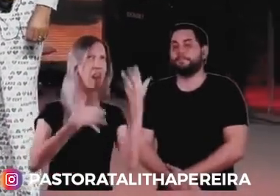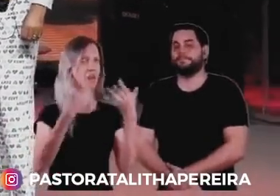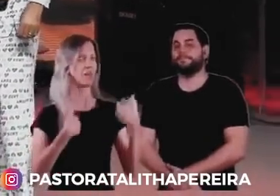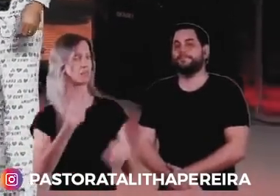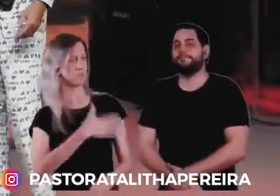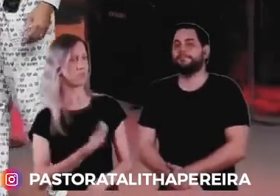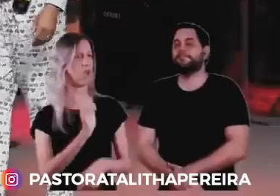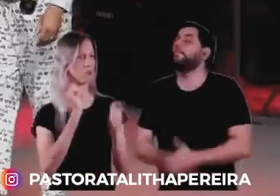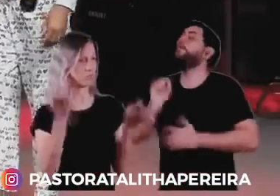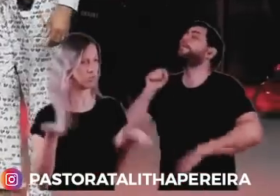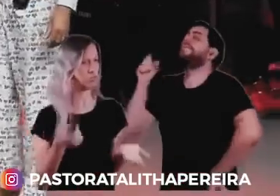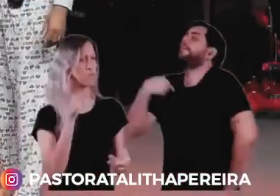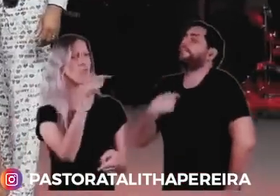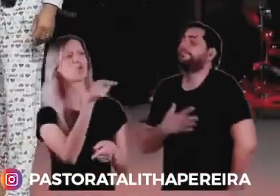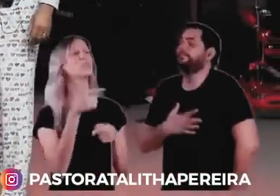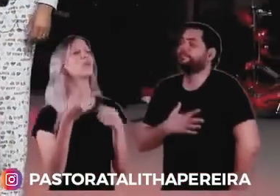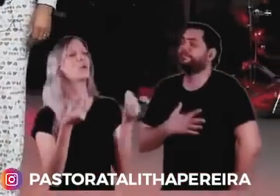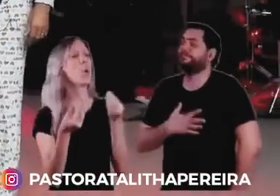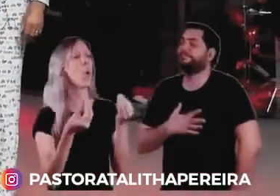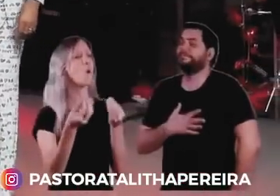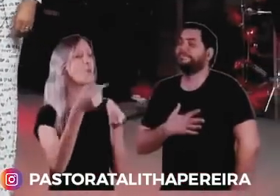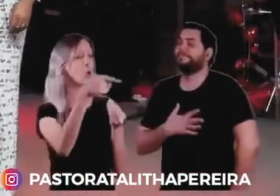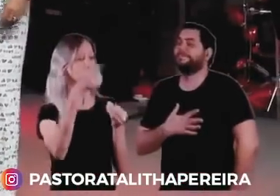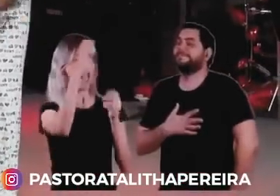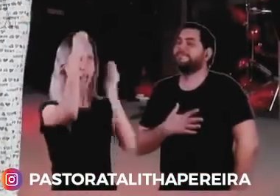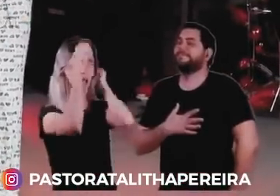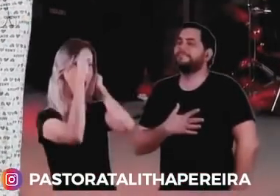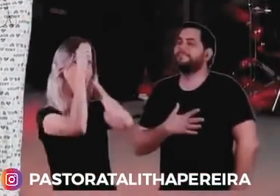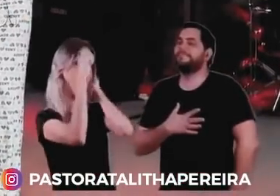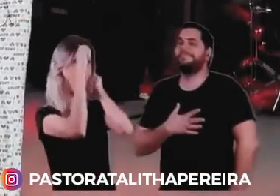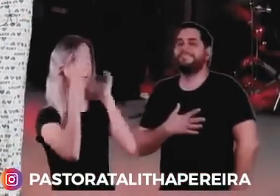você? O que é que tem? E você que usa essas boinas